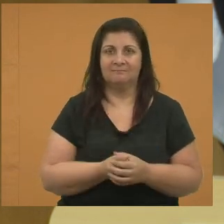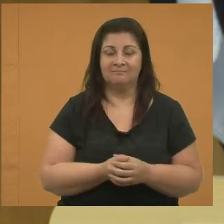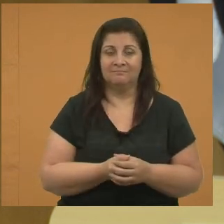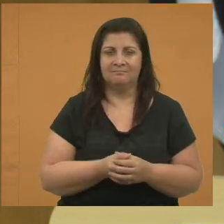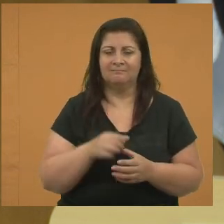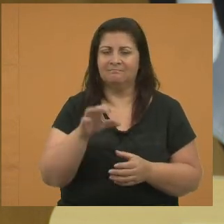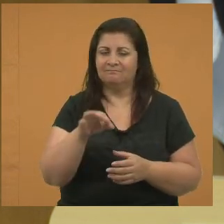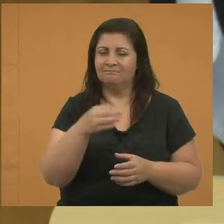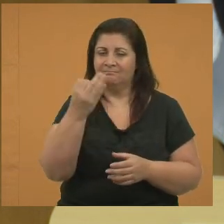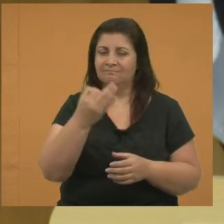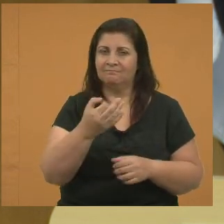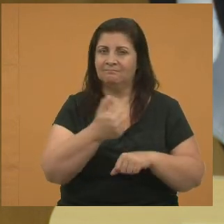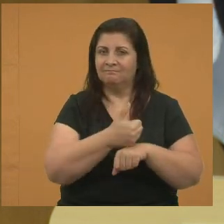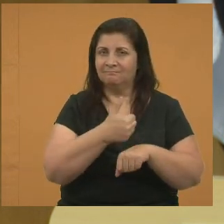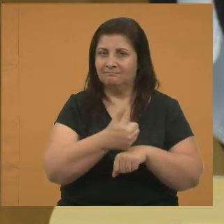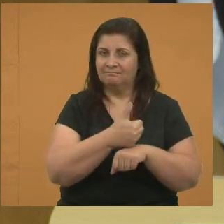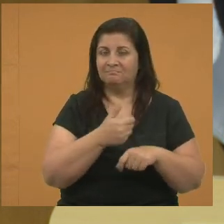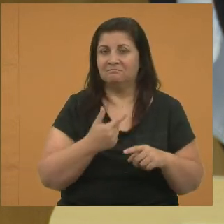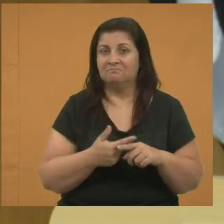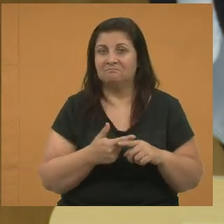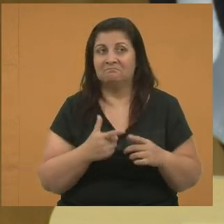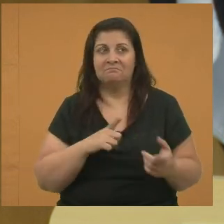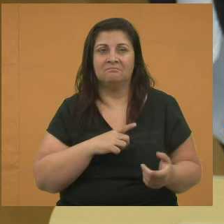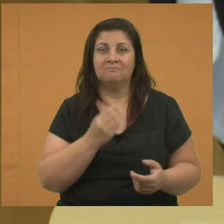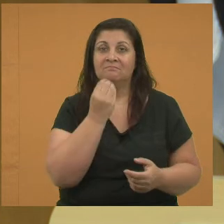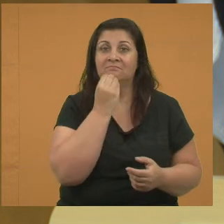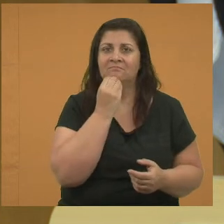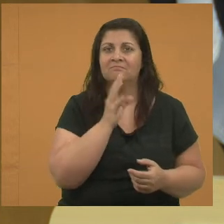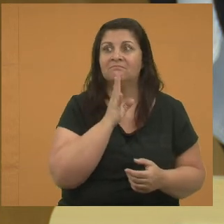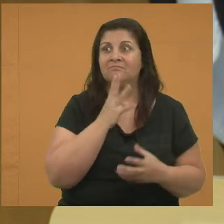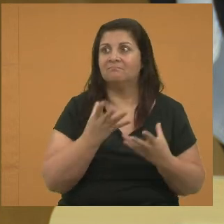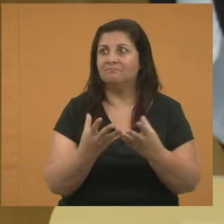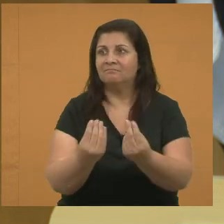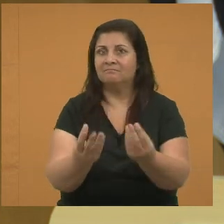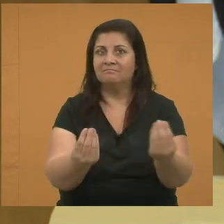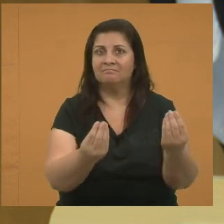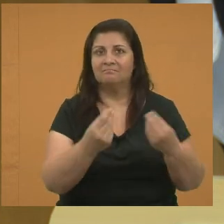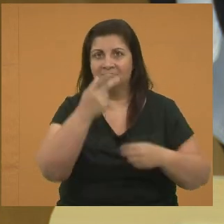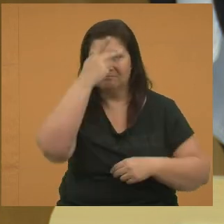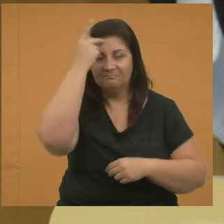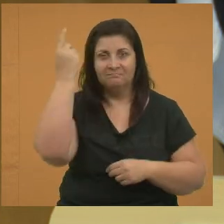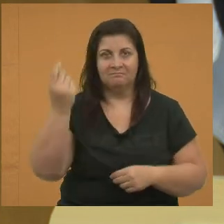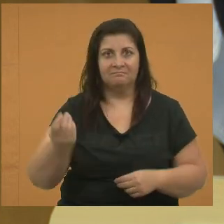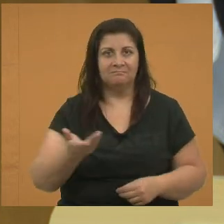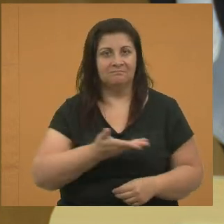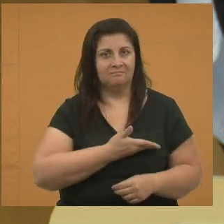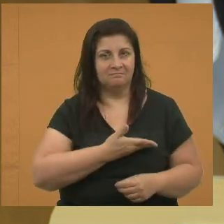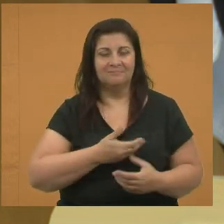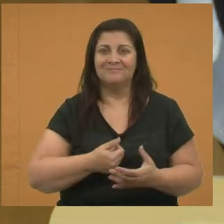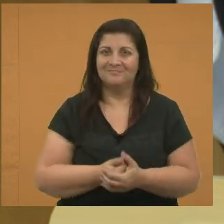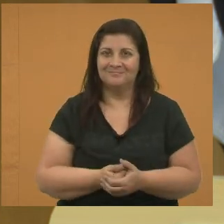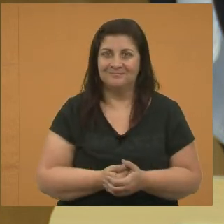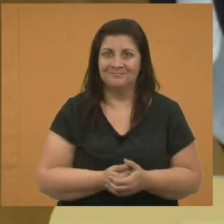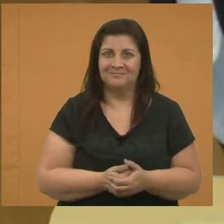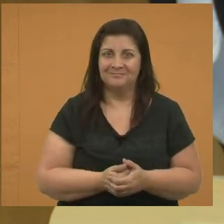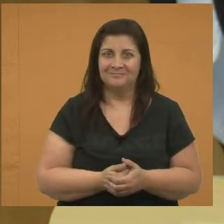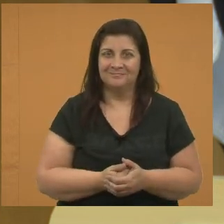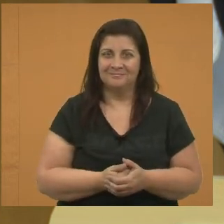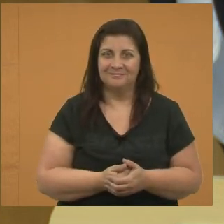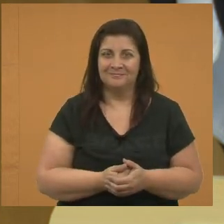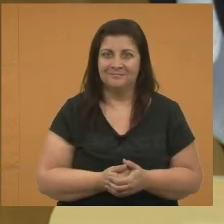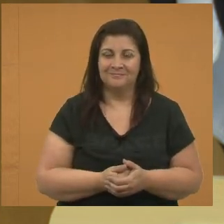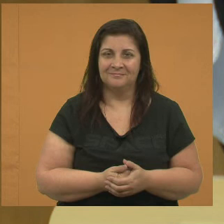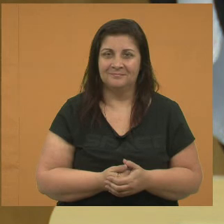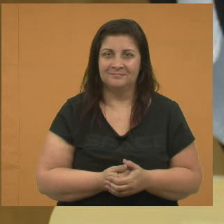correta, pois qual outra me daria a oportunidade de conhecer tanta gente, fazendo tantos amigos. Sei que o sentimento é igual